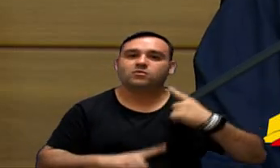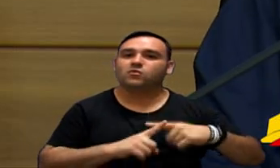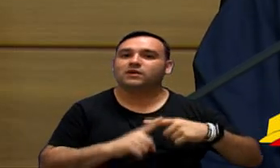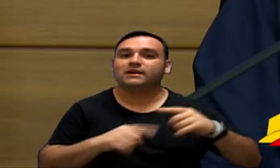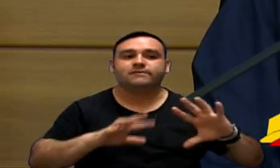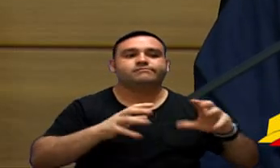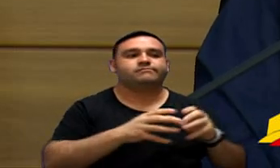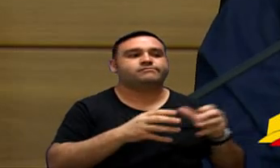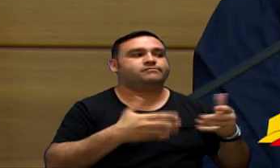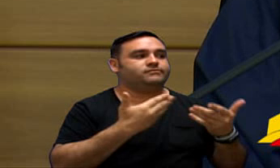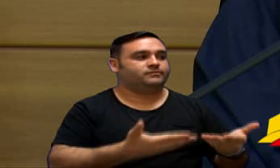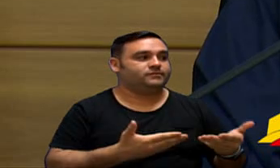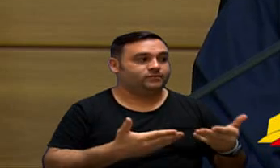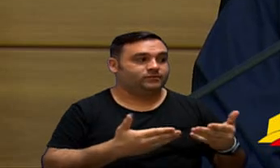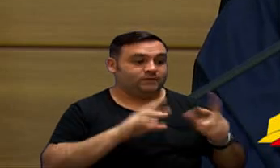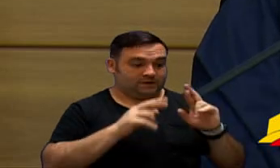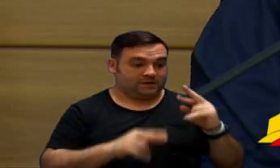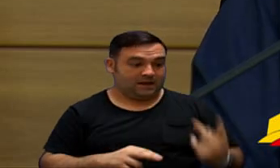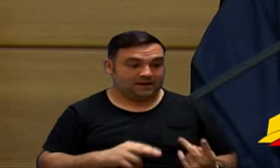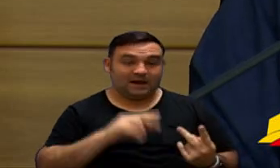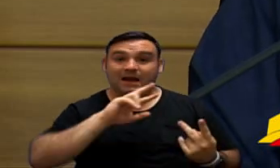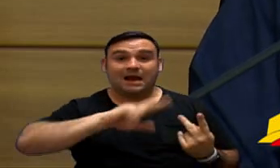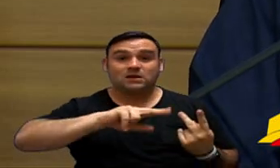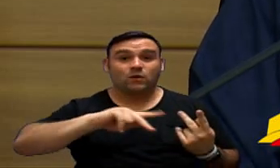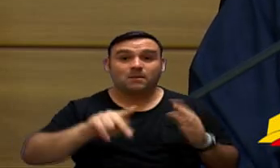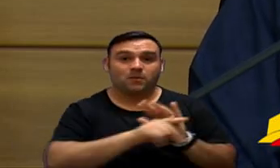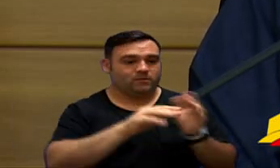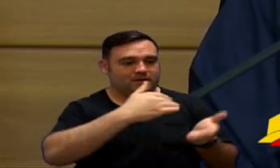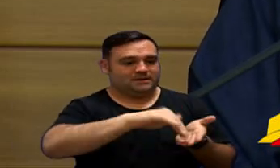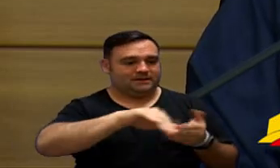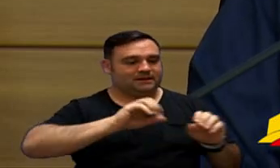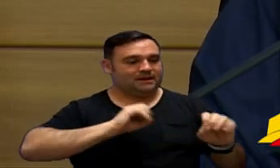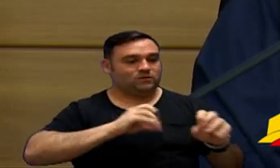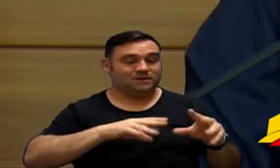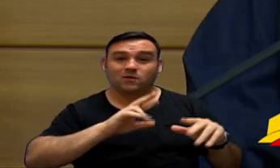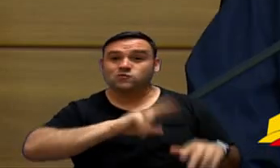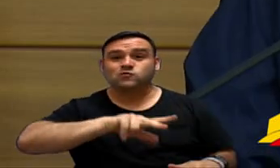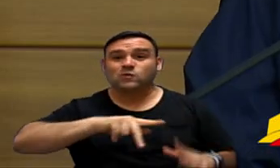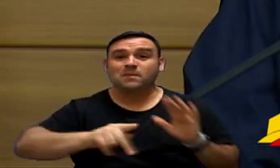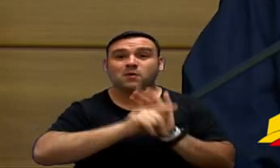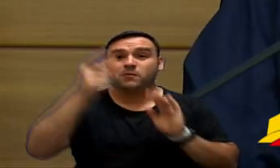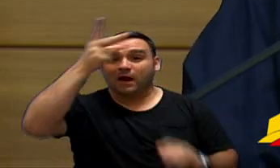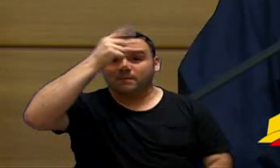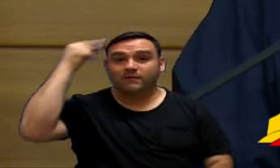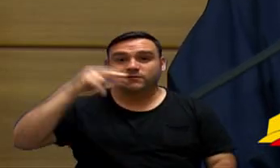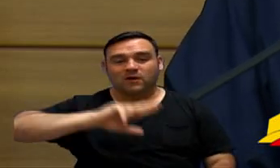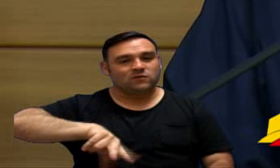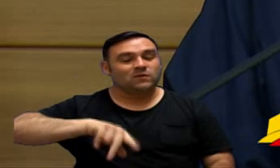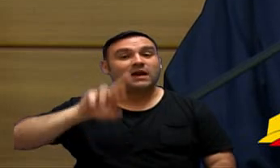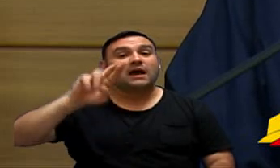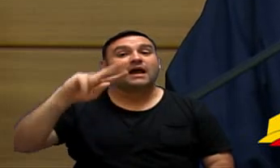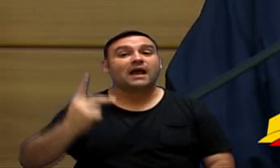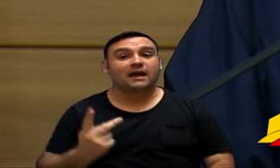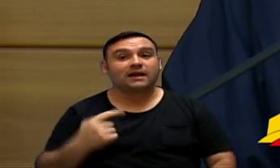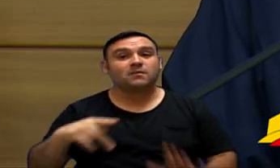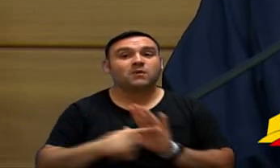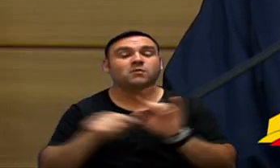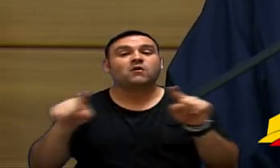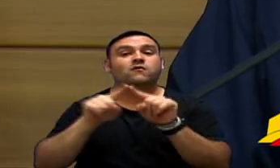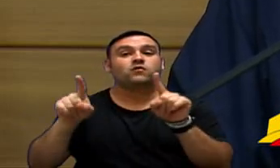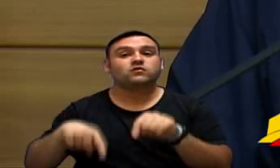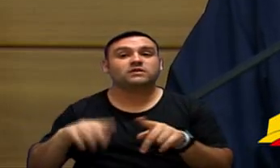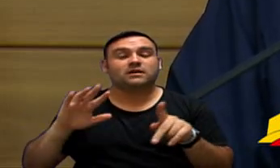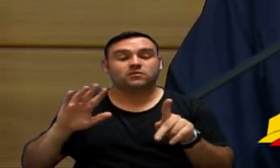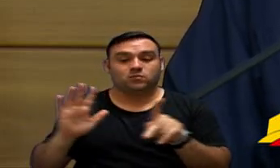essa categoria, esse RH, não é da Secretaria da Educação, ou seja, não é da Prefeitura. Como o RH dos